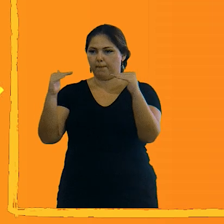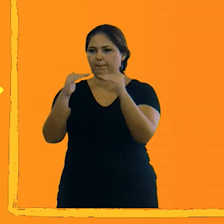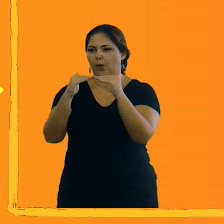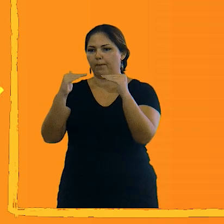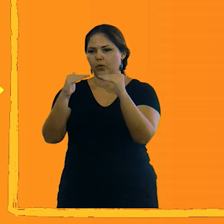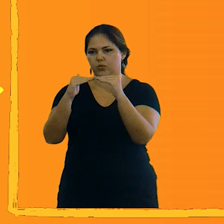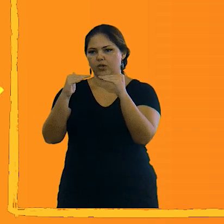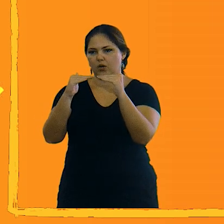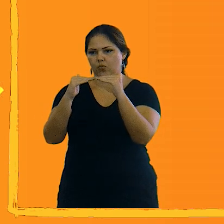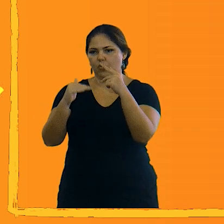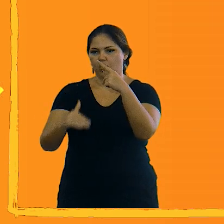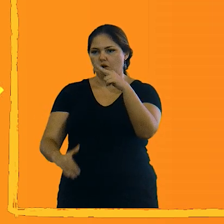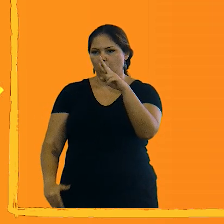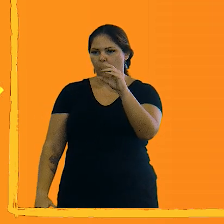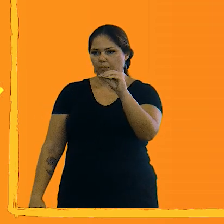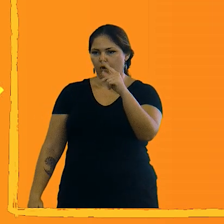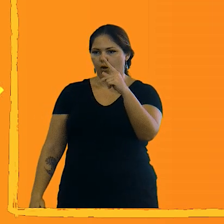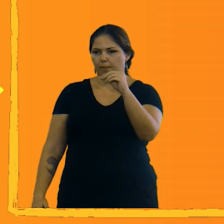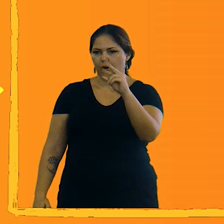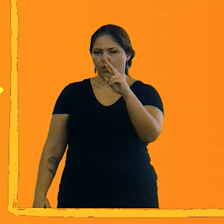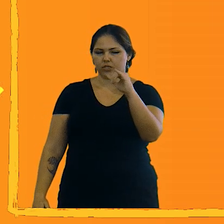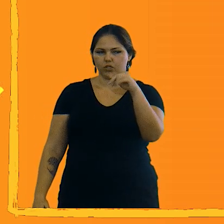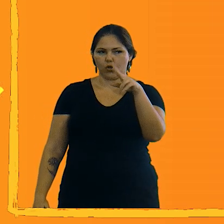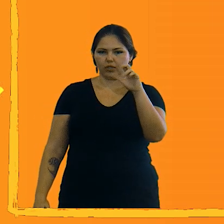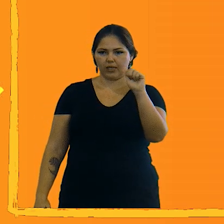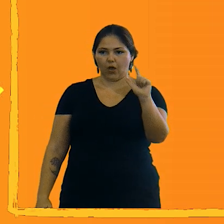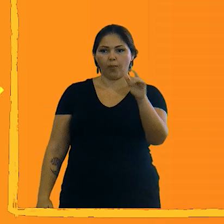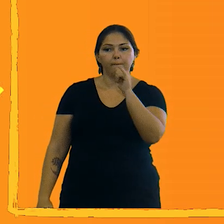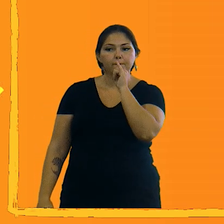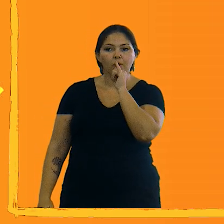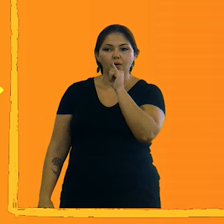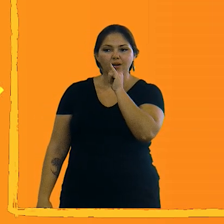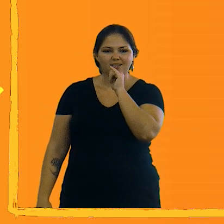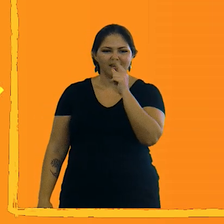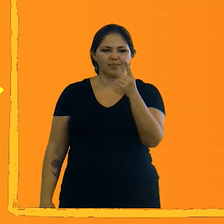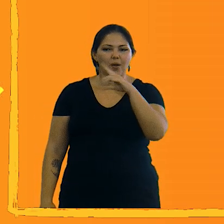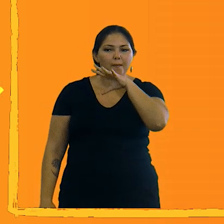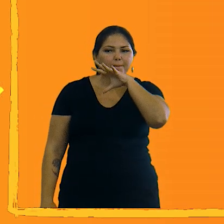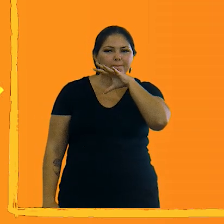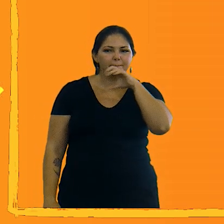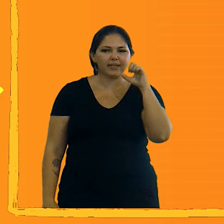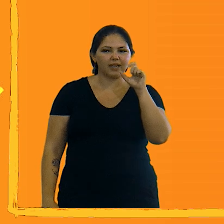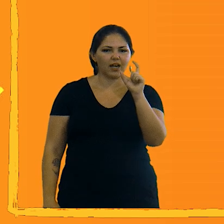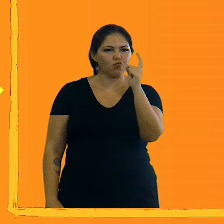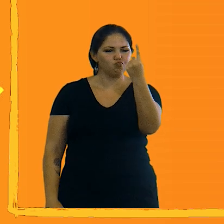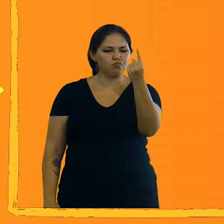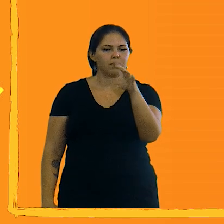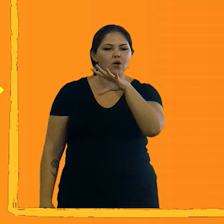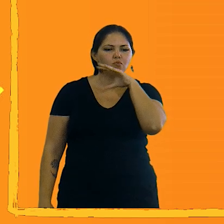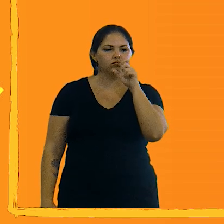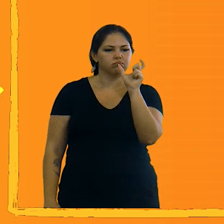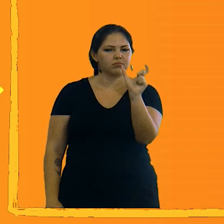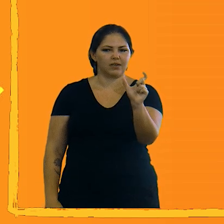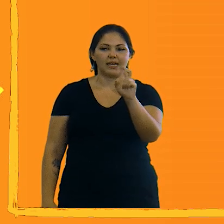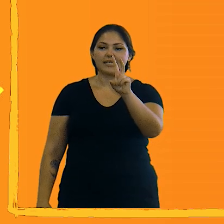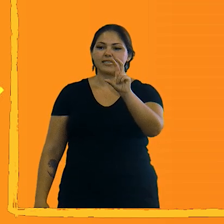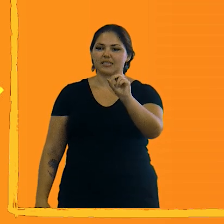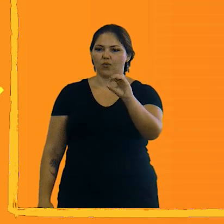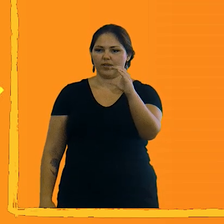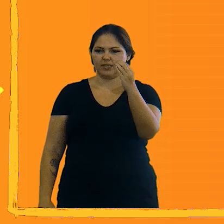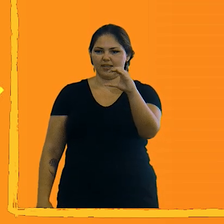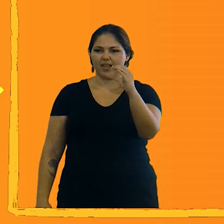aí em uma padaria é cobrado 50 Cent por pão carioquinha a seguir a tabela que nos